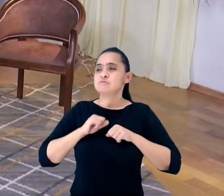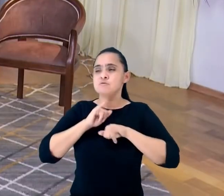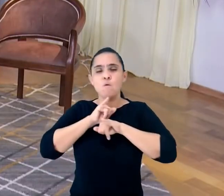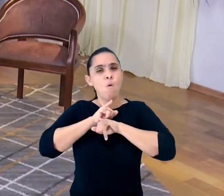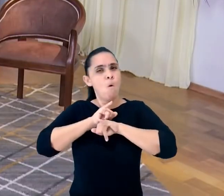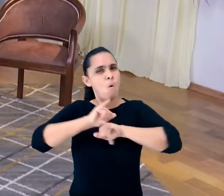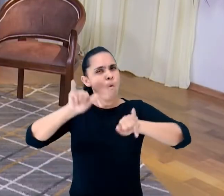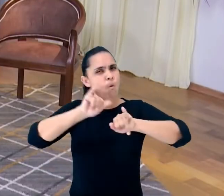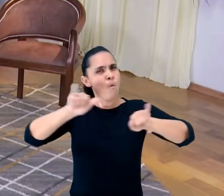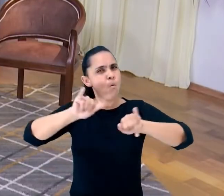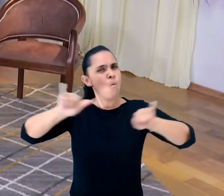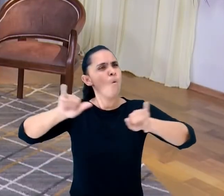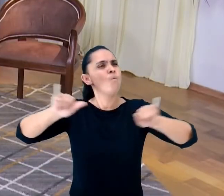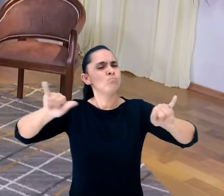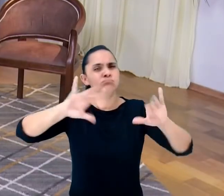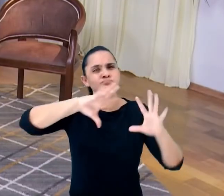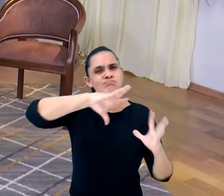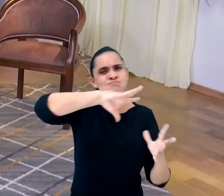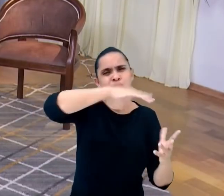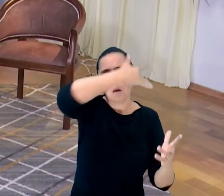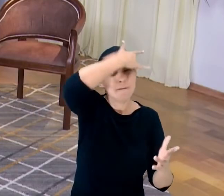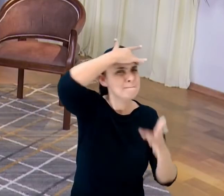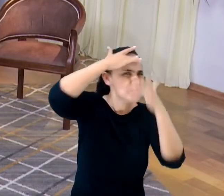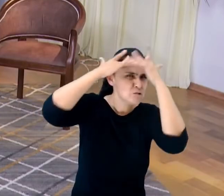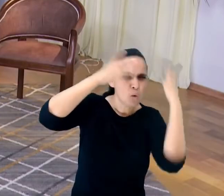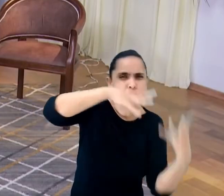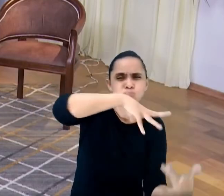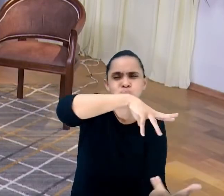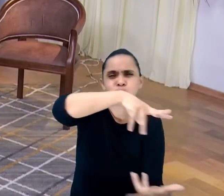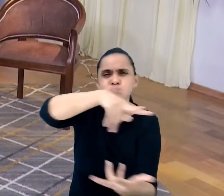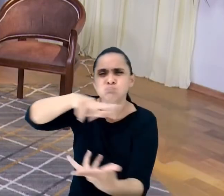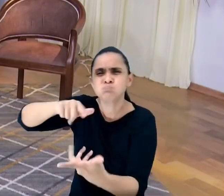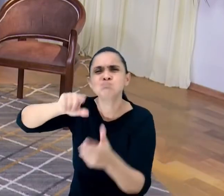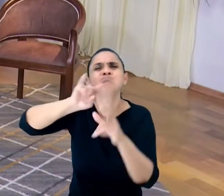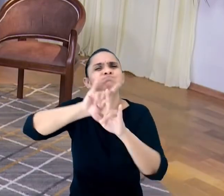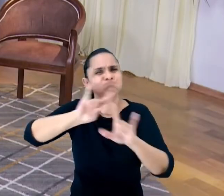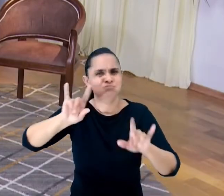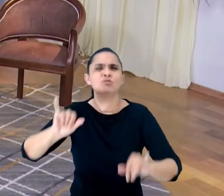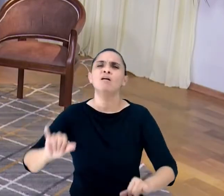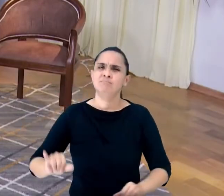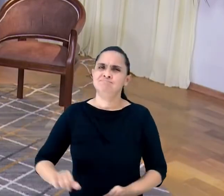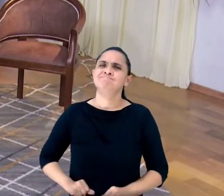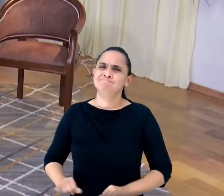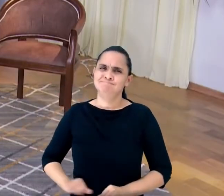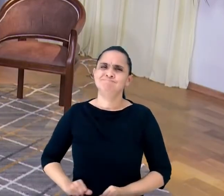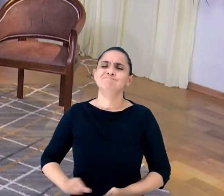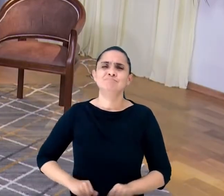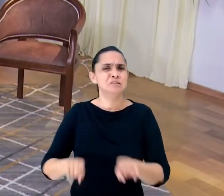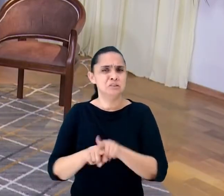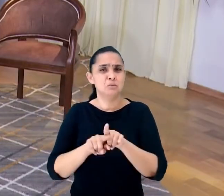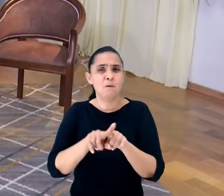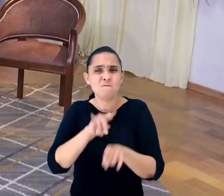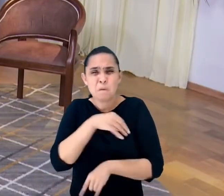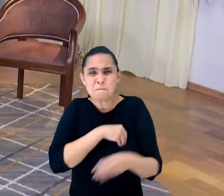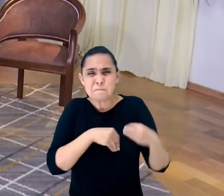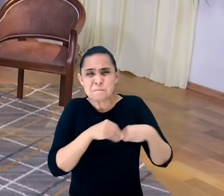pessoas que estão a perecer. E nós precisamos entregar esta mensagem.